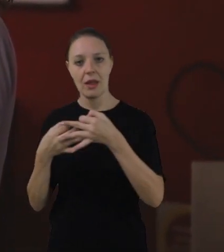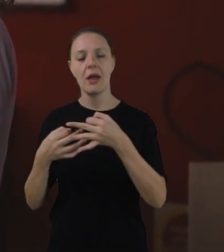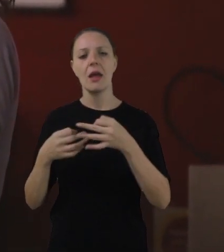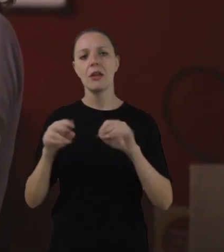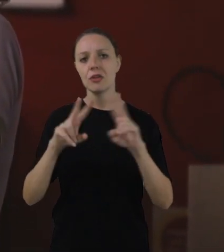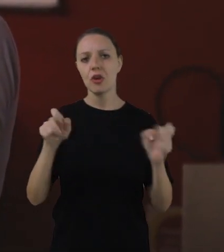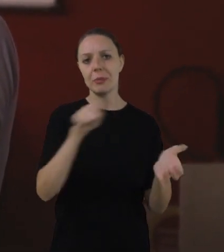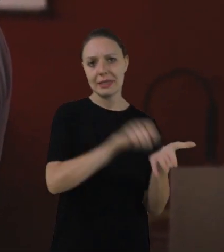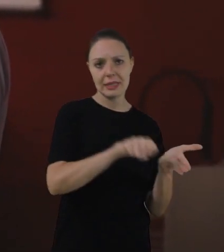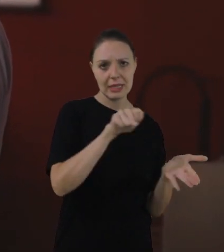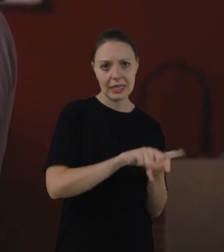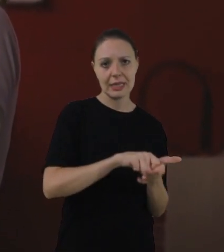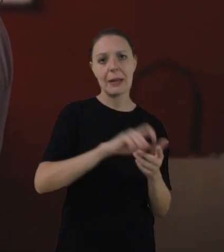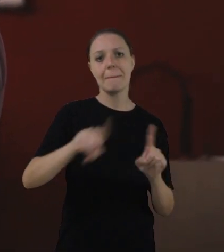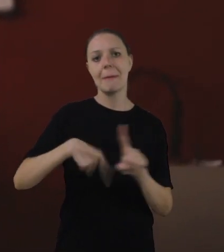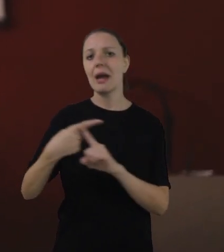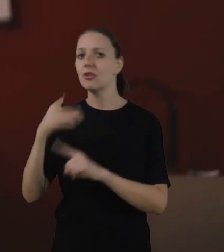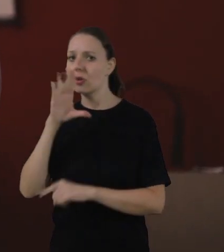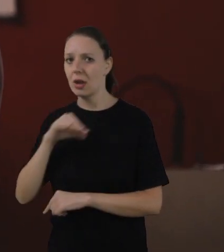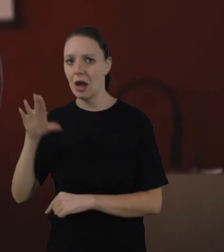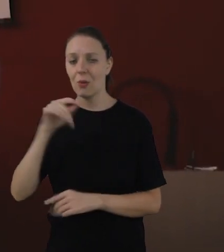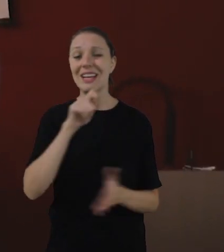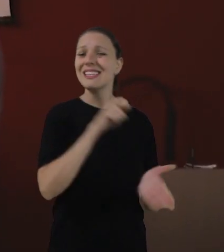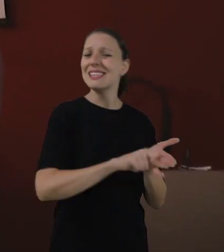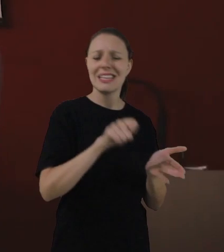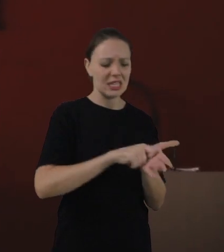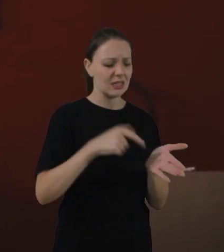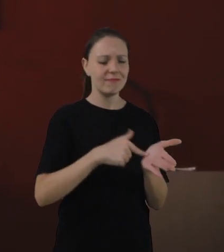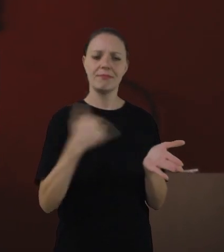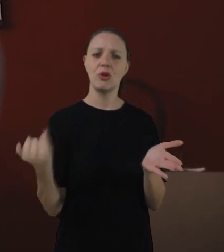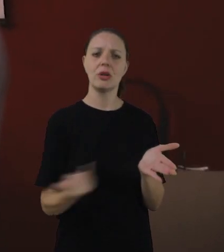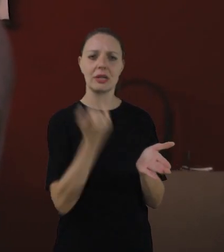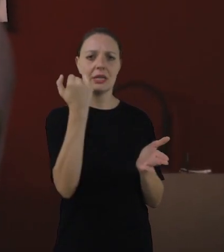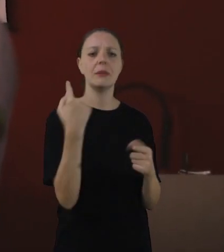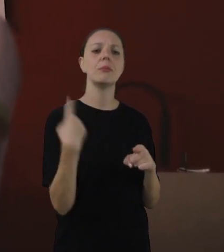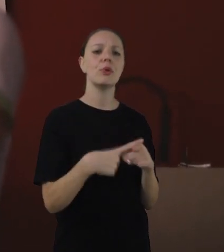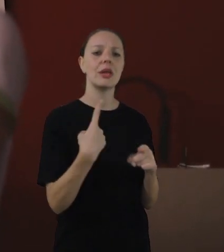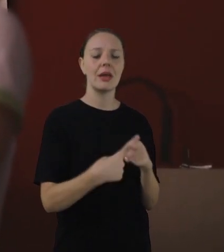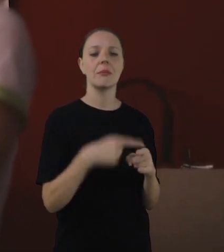Escrever as redações do Enem, as redações que